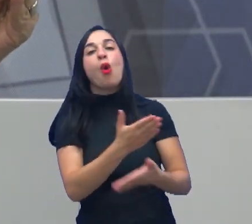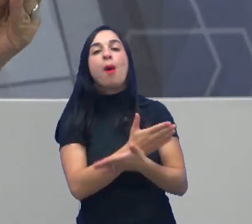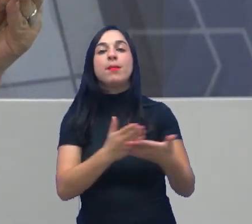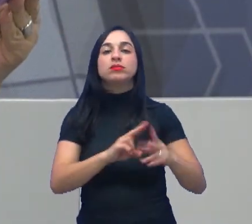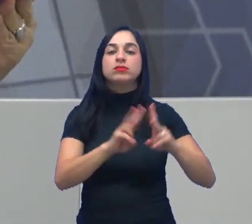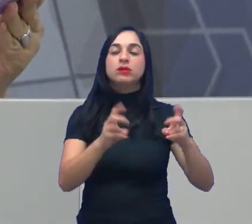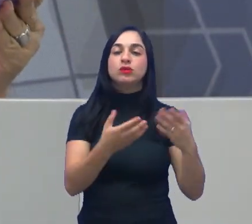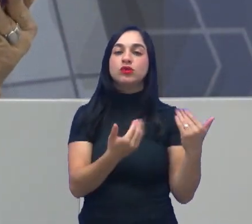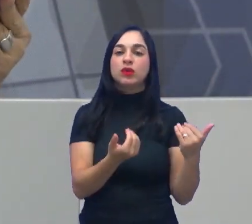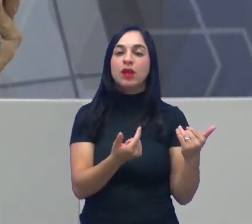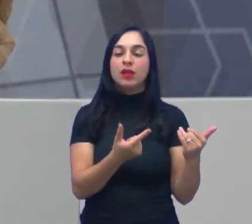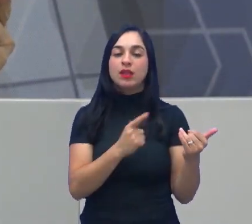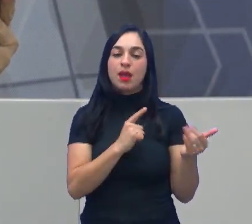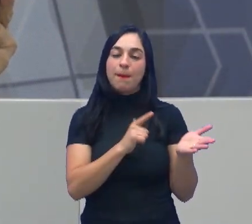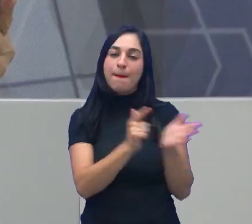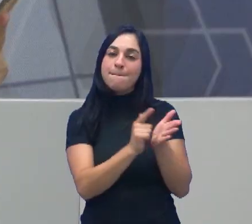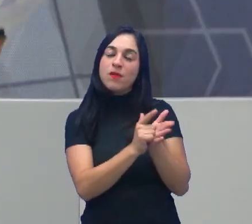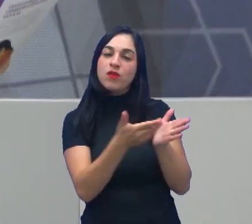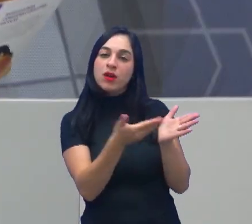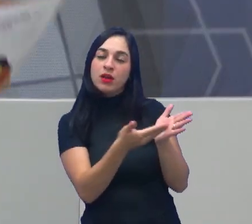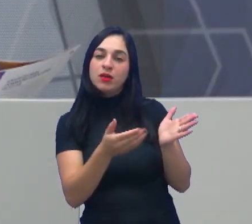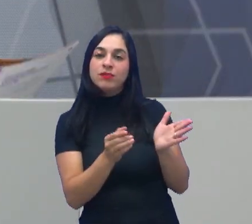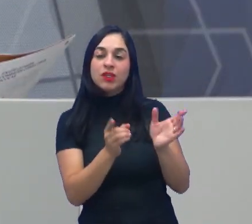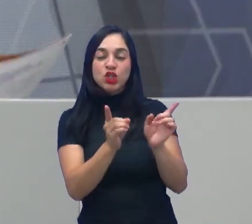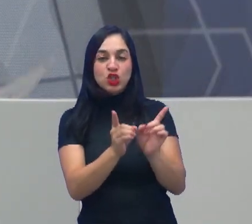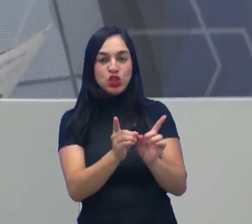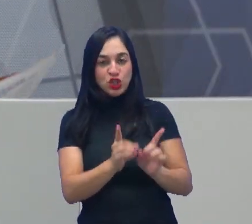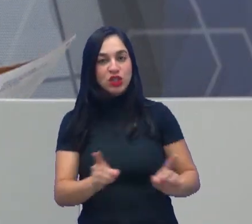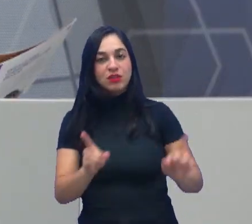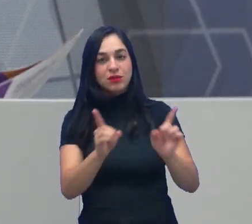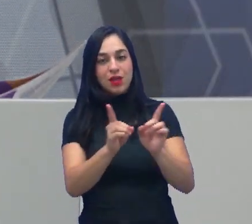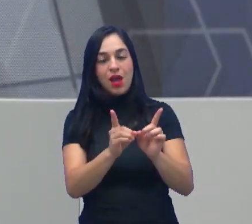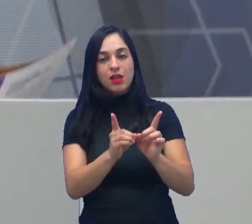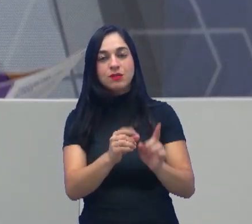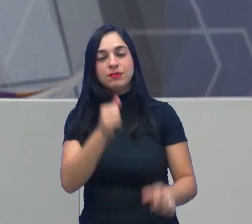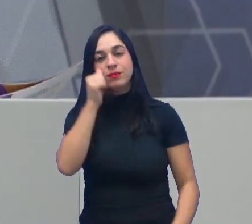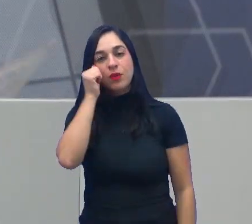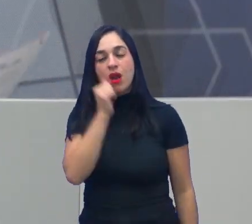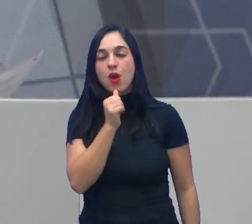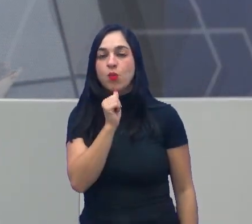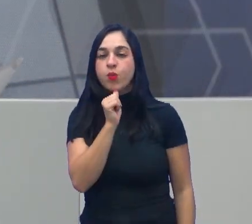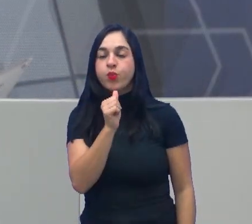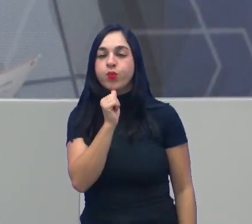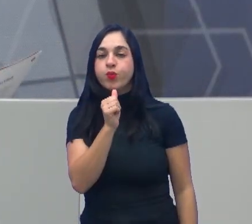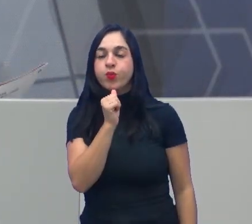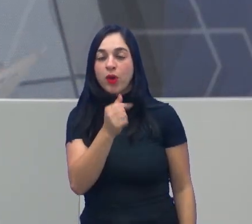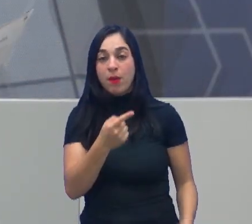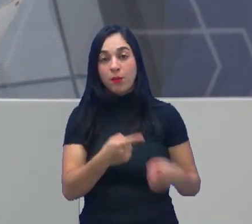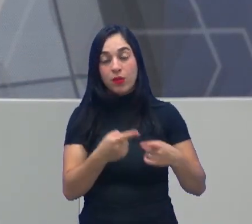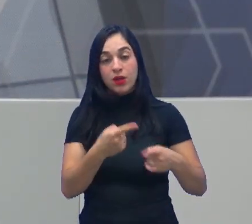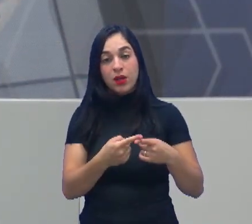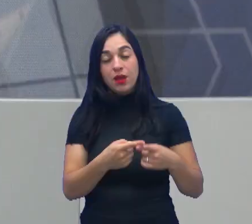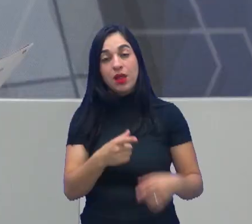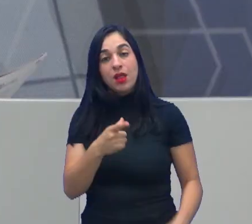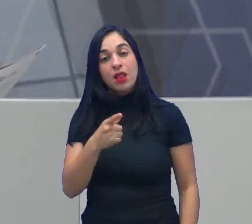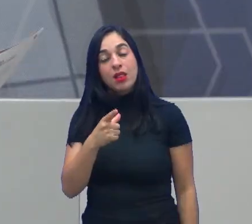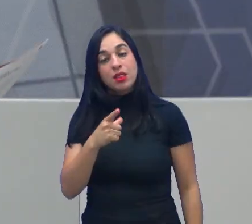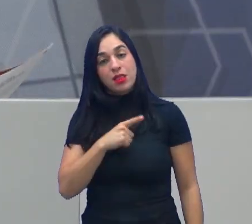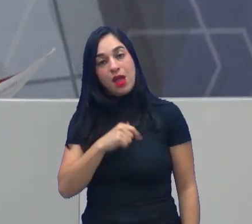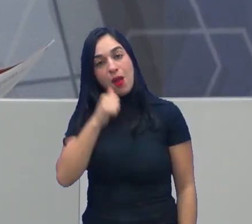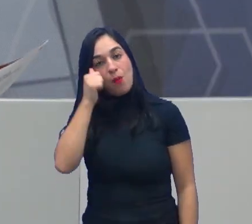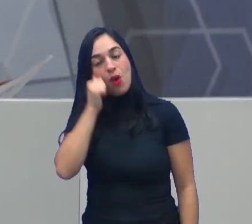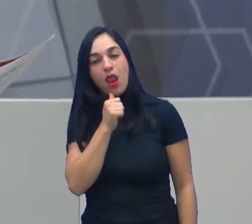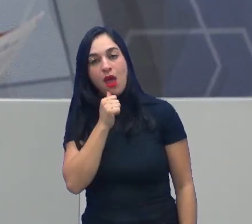de baixo diz, dignidade menstrual é um direito, porque tem adolescentes que não têm direito, não